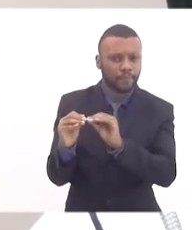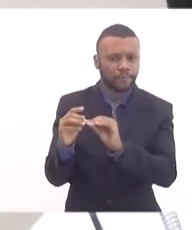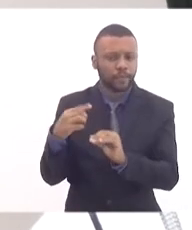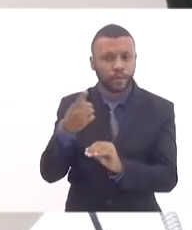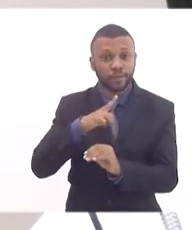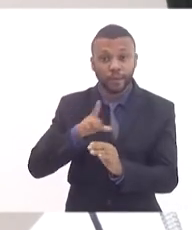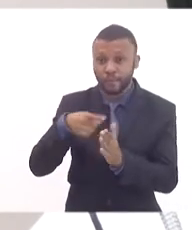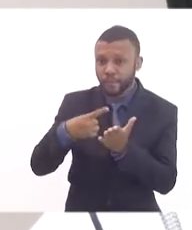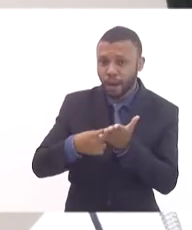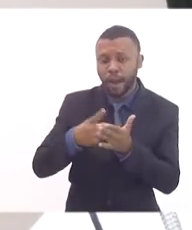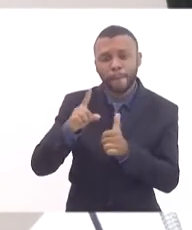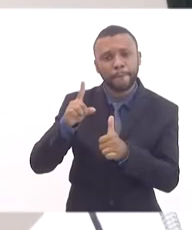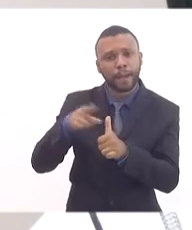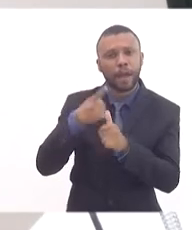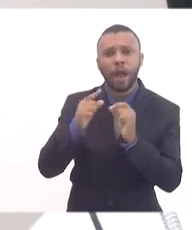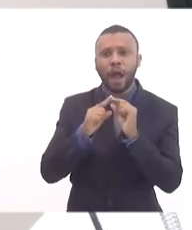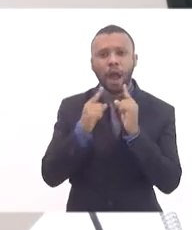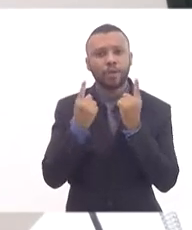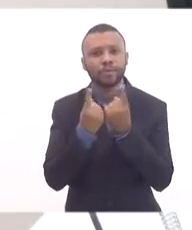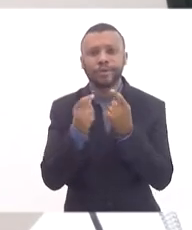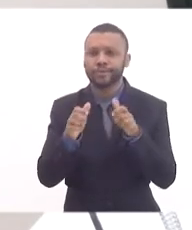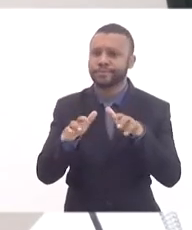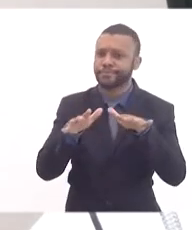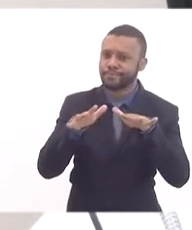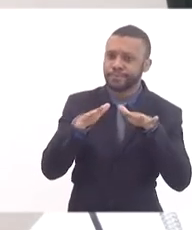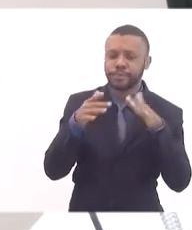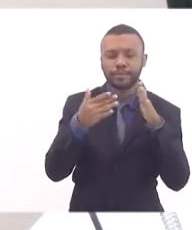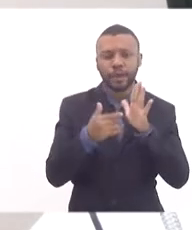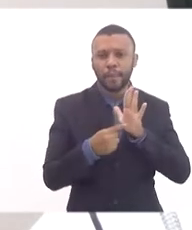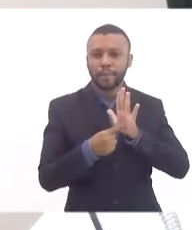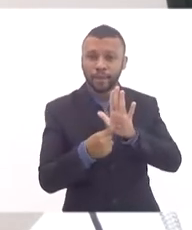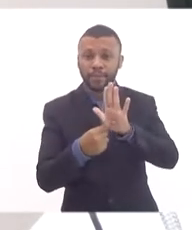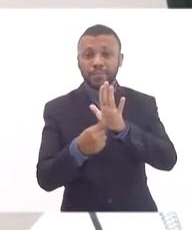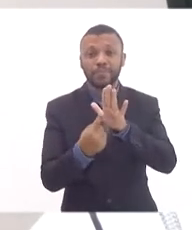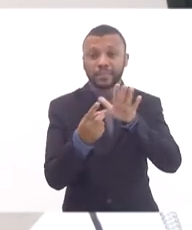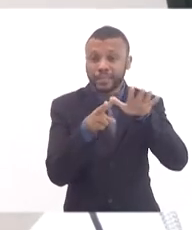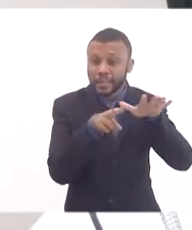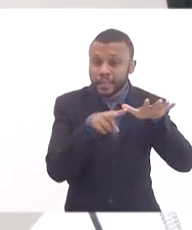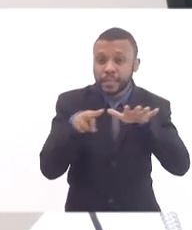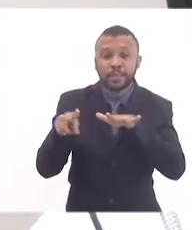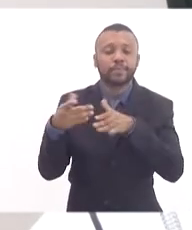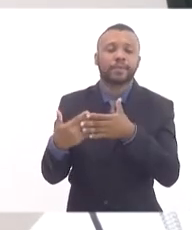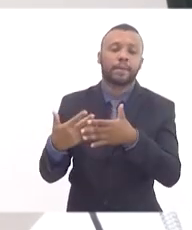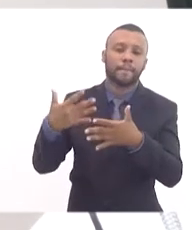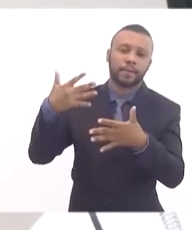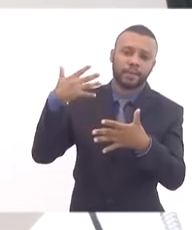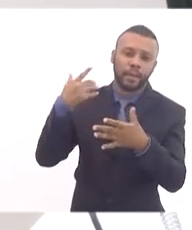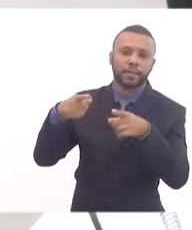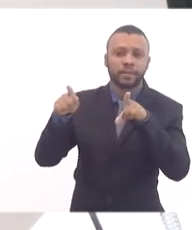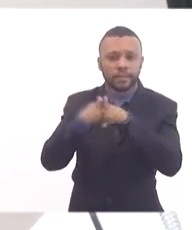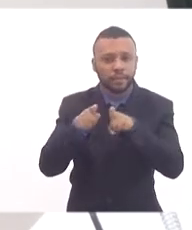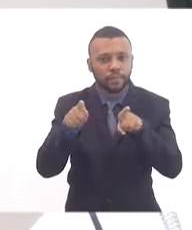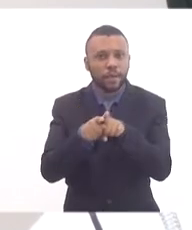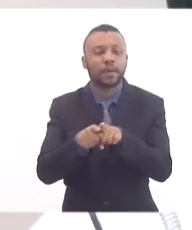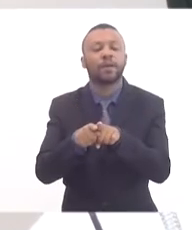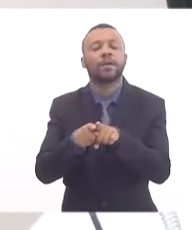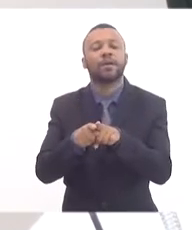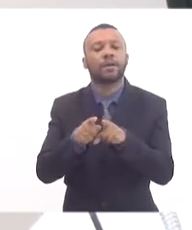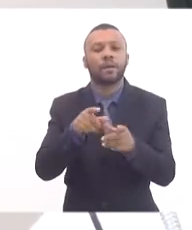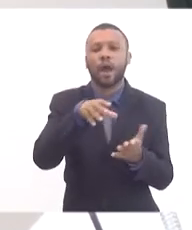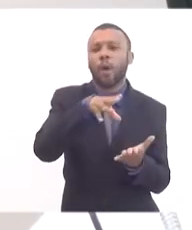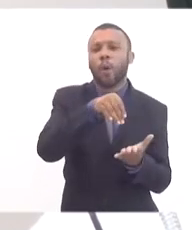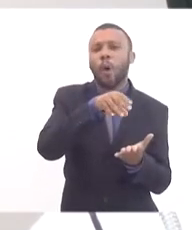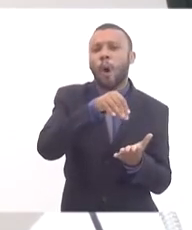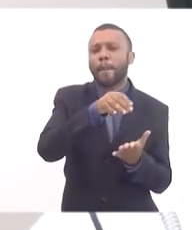audiência de apresentação do desenvolvimento dos trabalhos na semana passada e também caminharei cópia desses